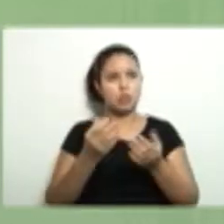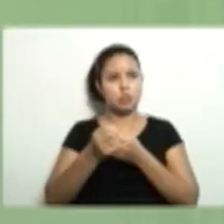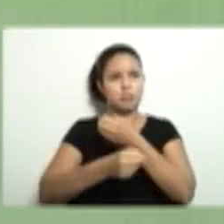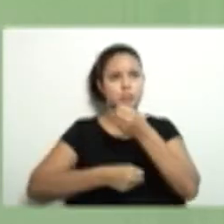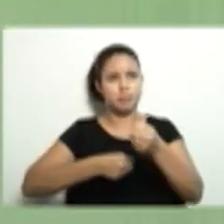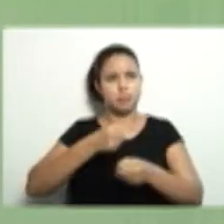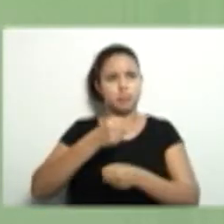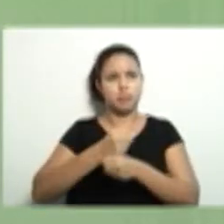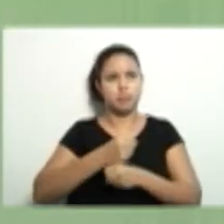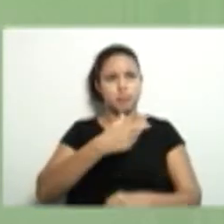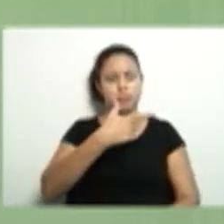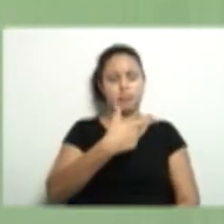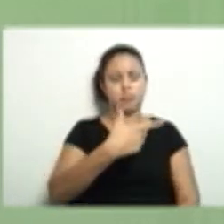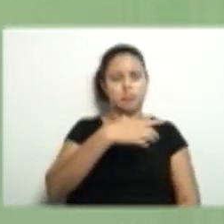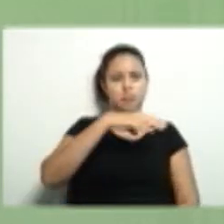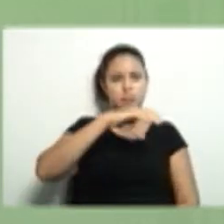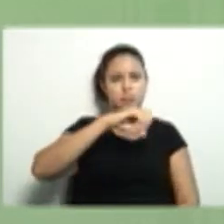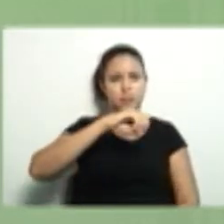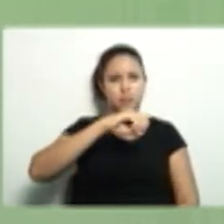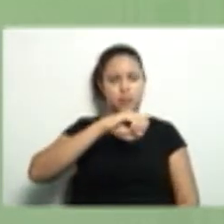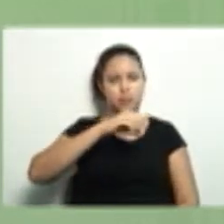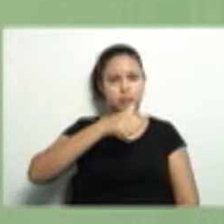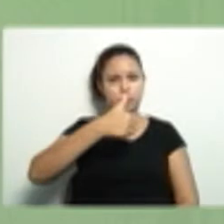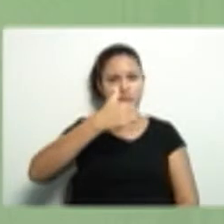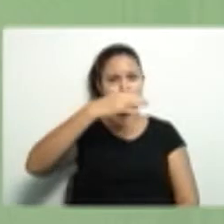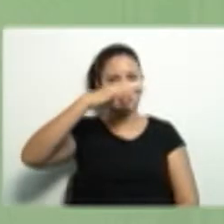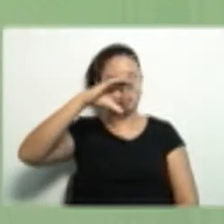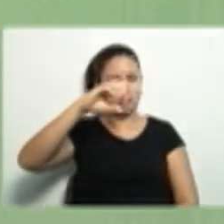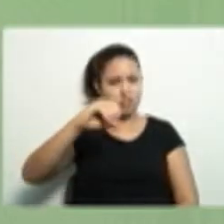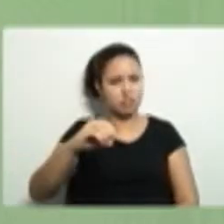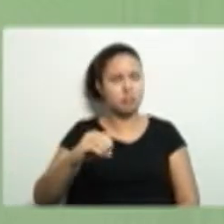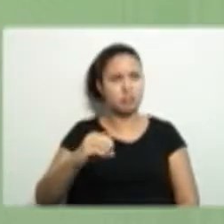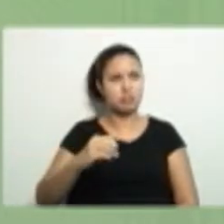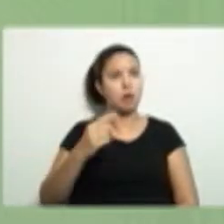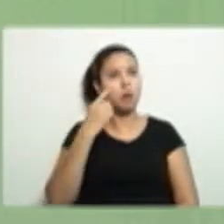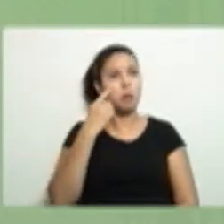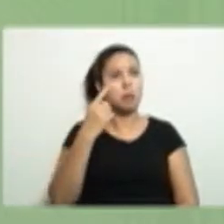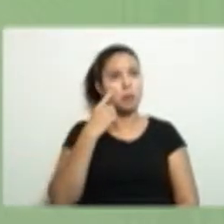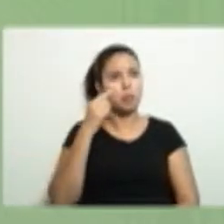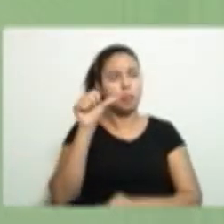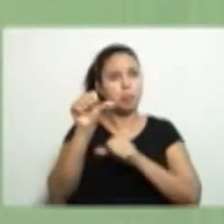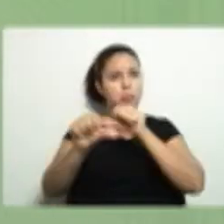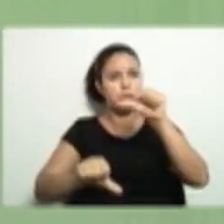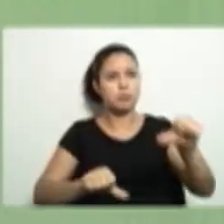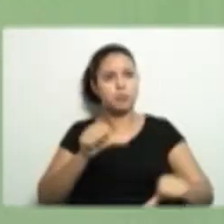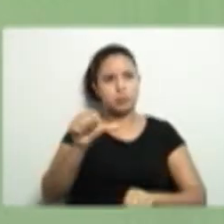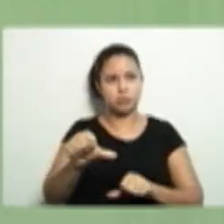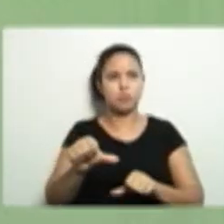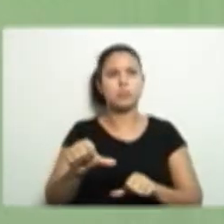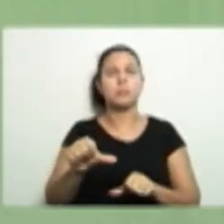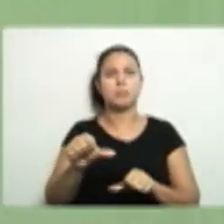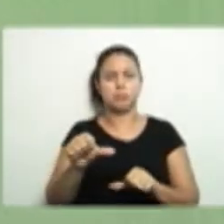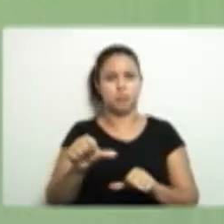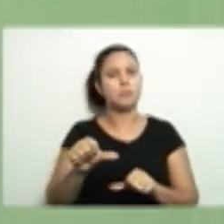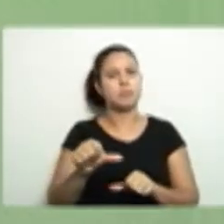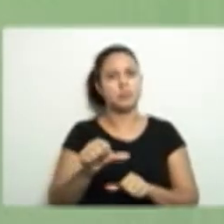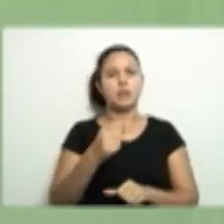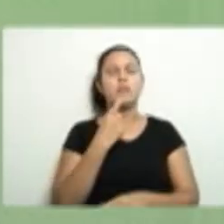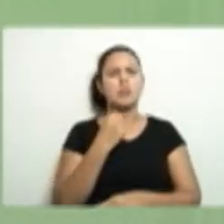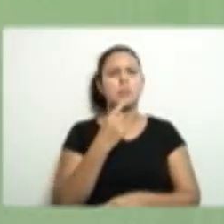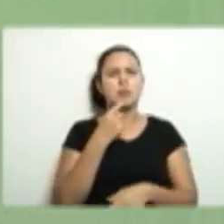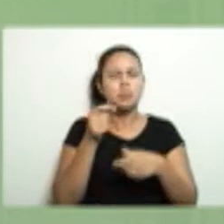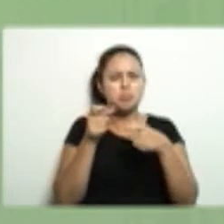temos. Vocês podem ver, observar essa evolução, como a gente deixa de estar tão vermelho, né? Eu particularmente fico muito feliz com